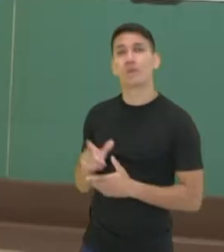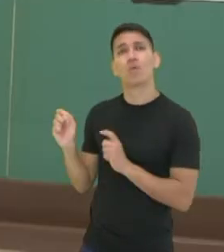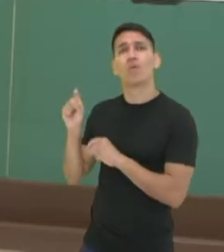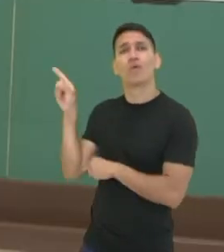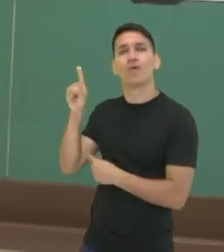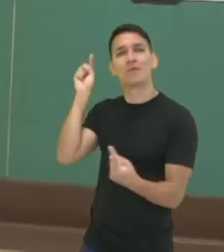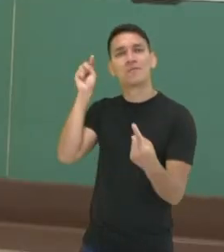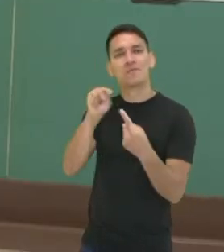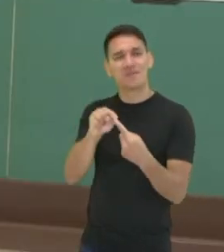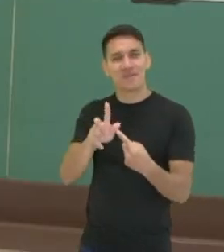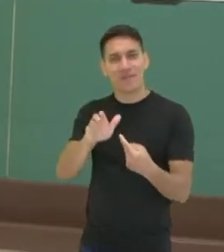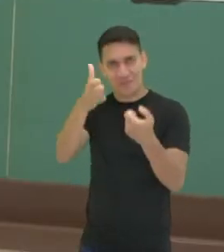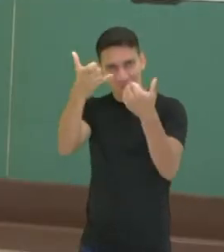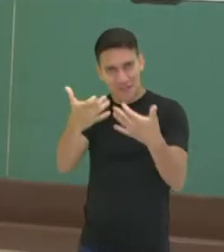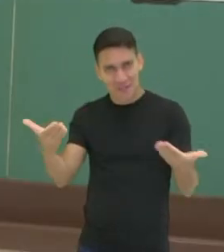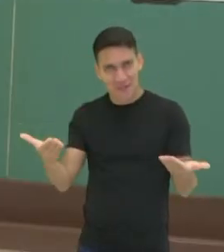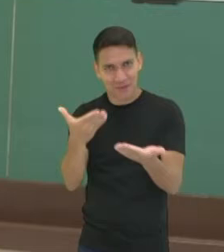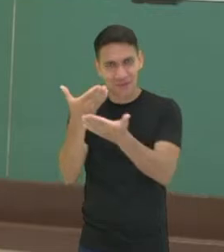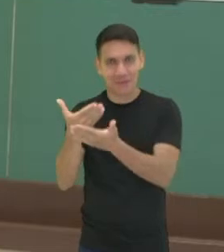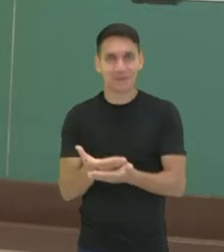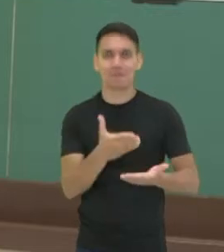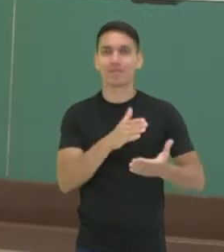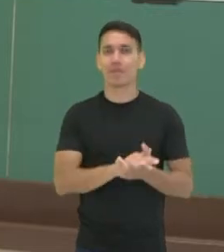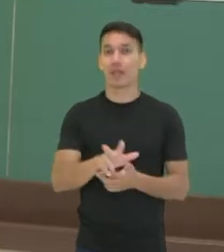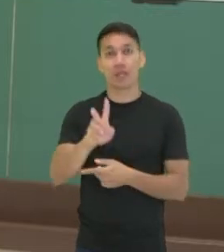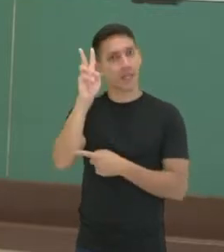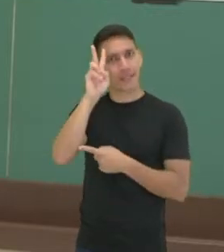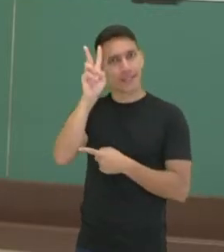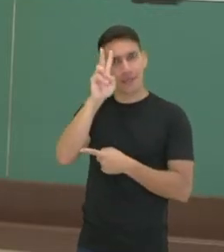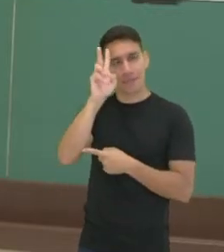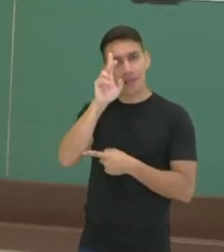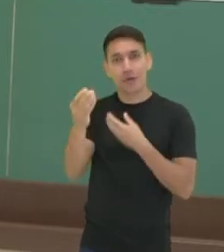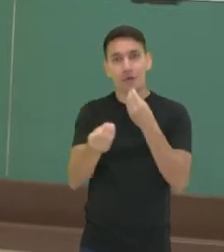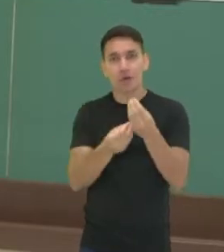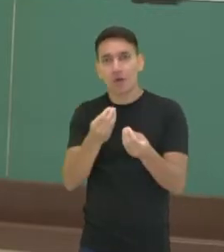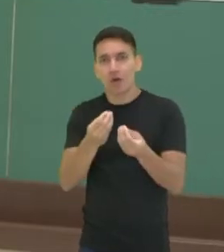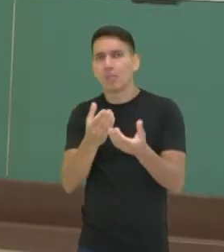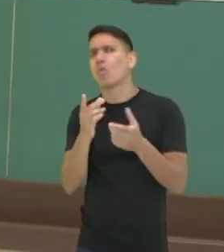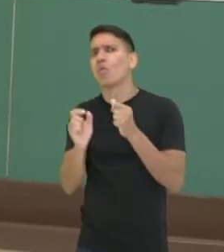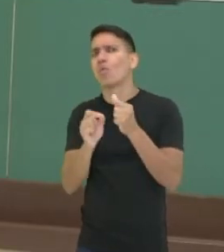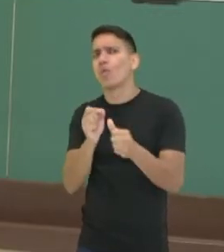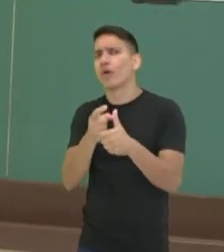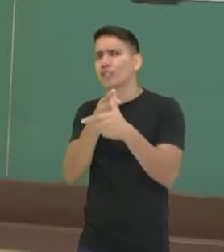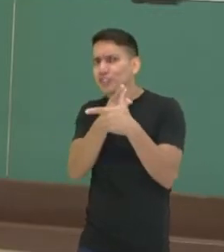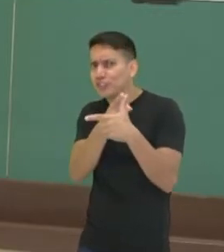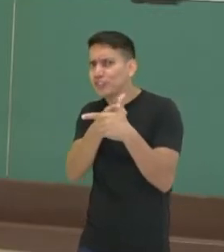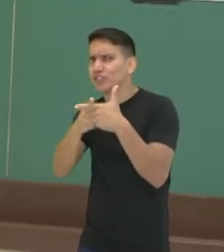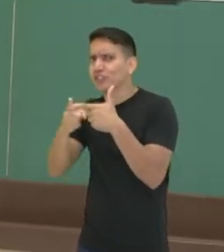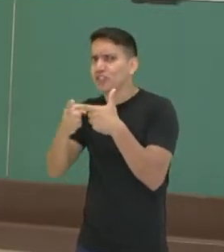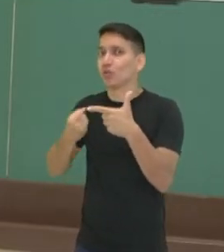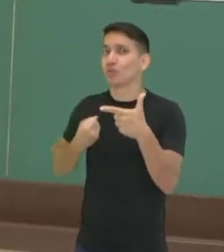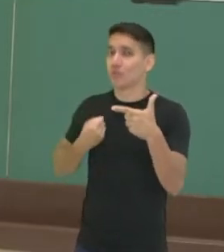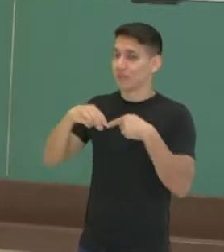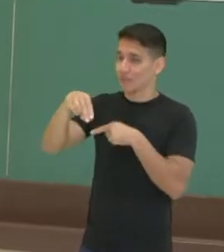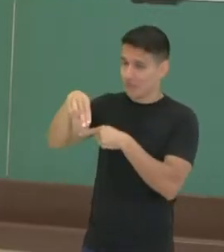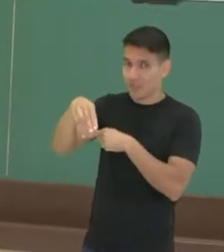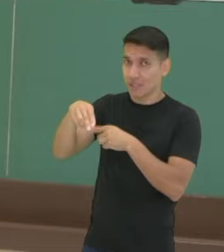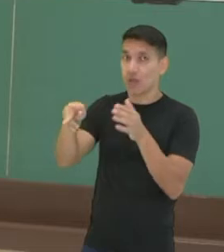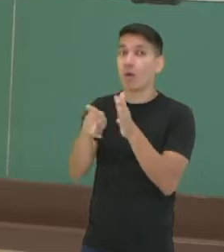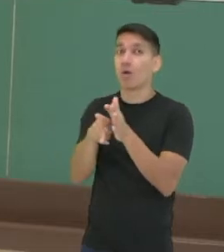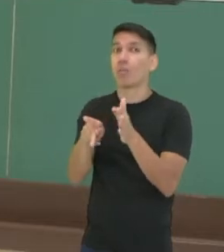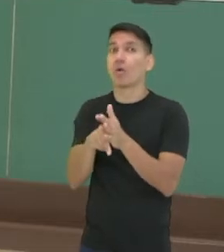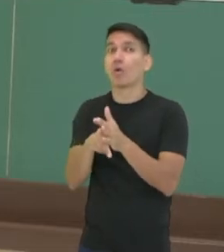o objetivo da nossa aula? Então, nós vamos relembrar a divisão de números naturais, tá? Com quociente